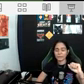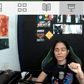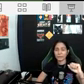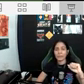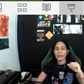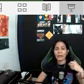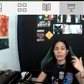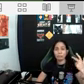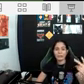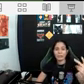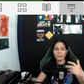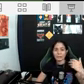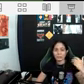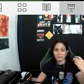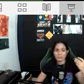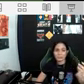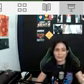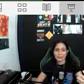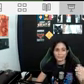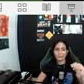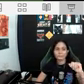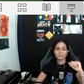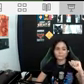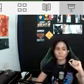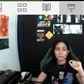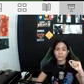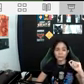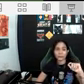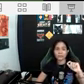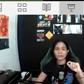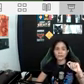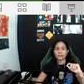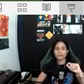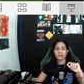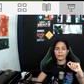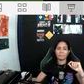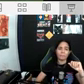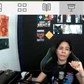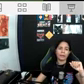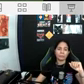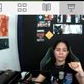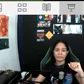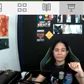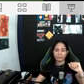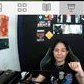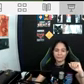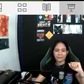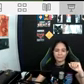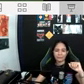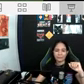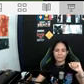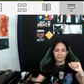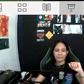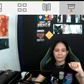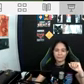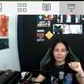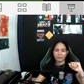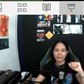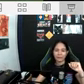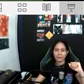trazendo resultados ambíguos, resultados errados. Então, se você tiver, por exemplo, nesse exemplo